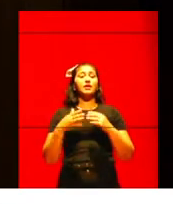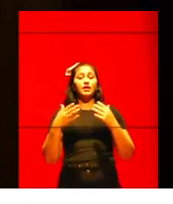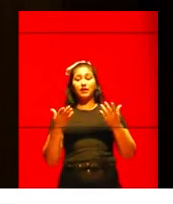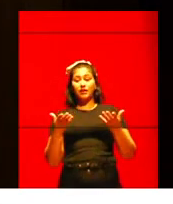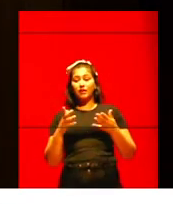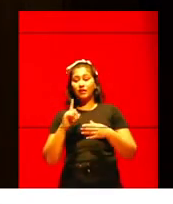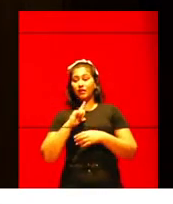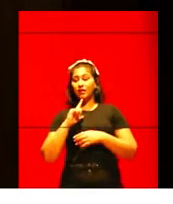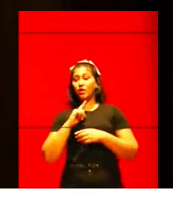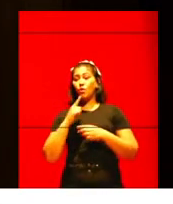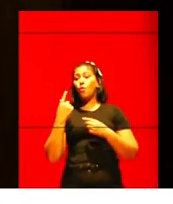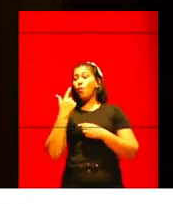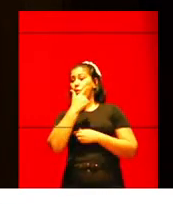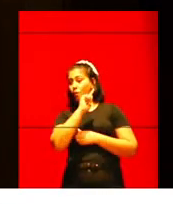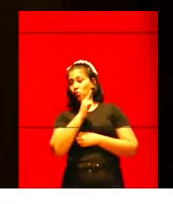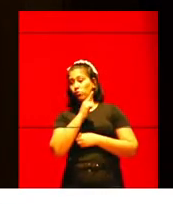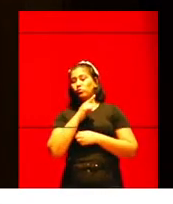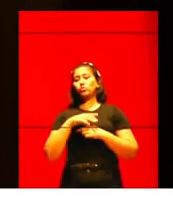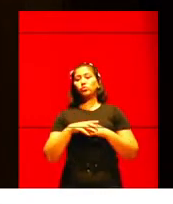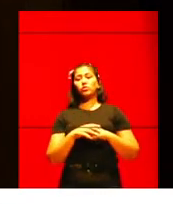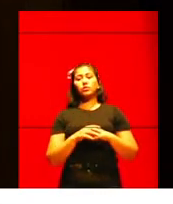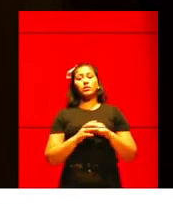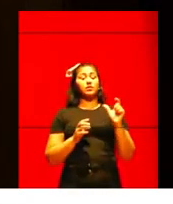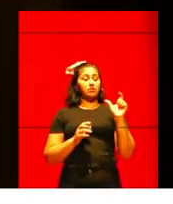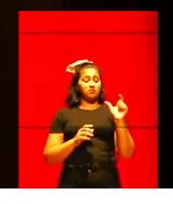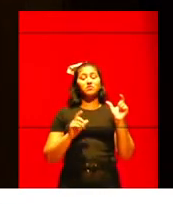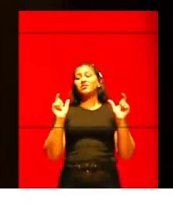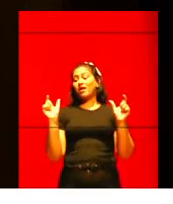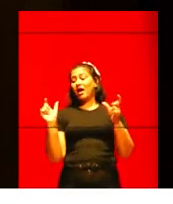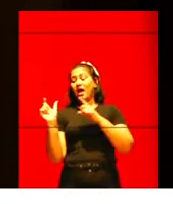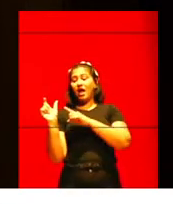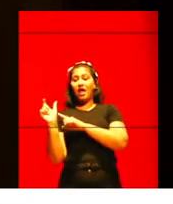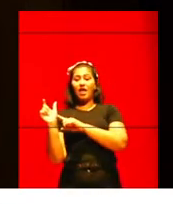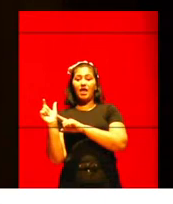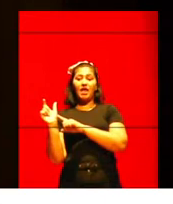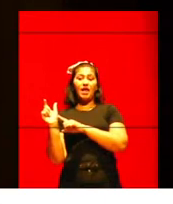que é o oposto dela. É quando tem o quê?